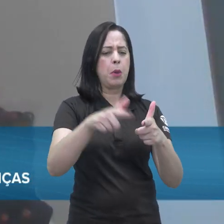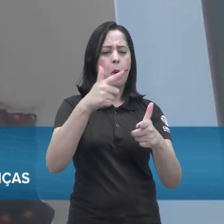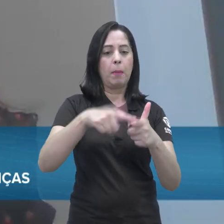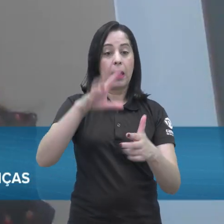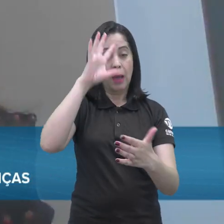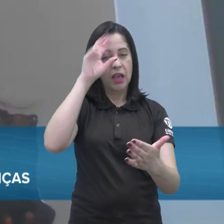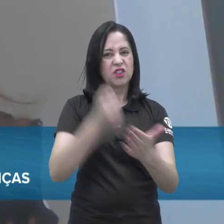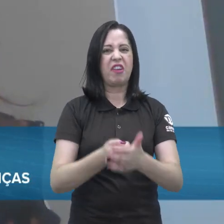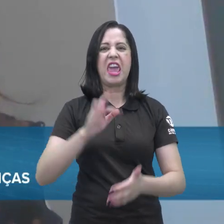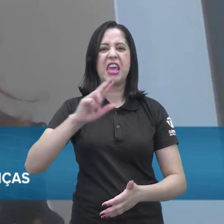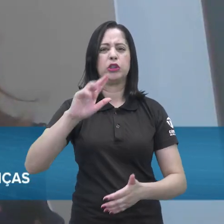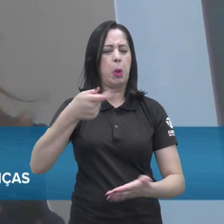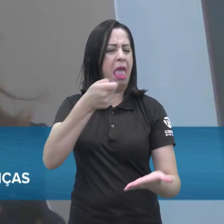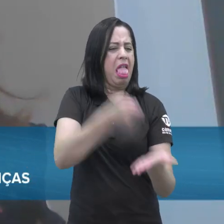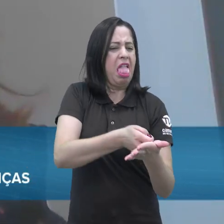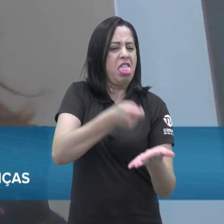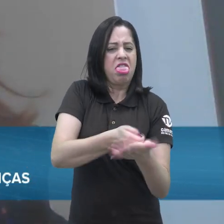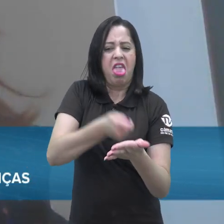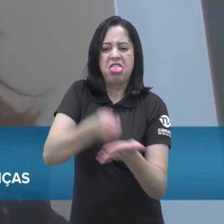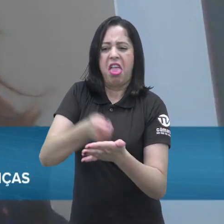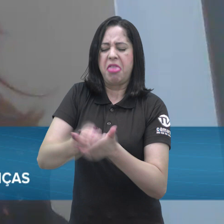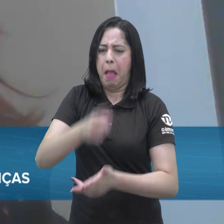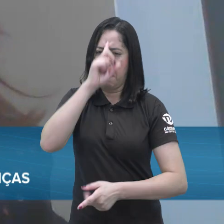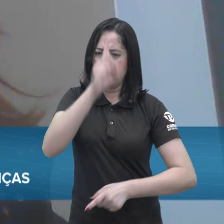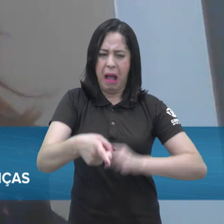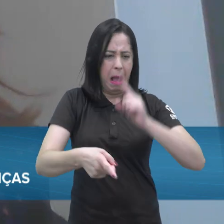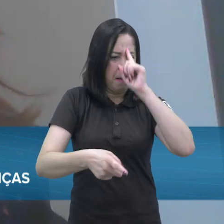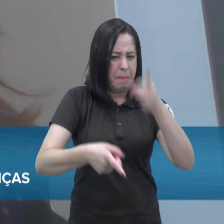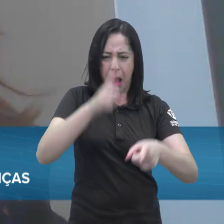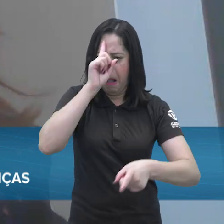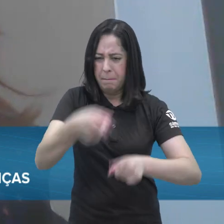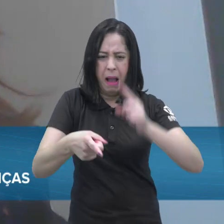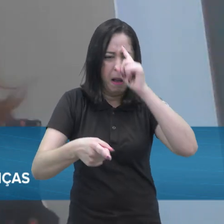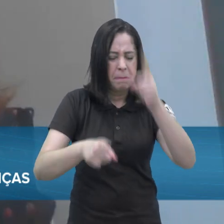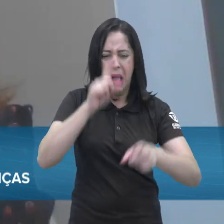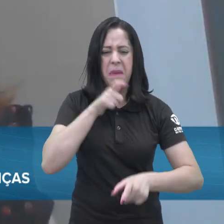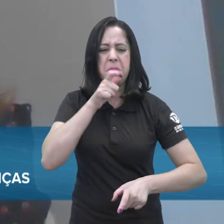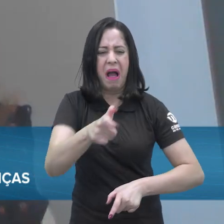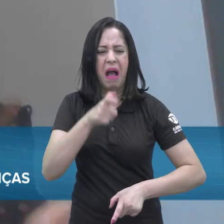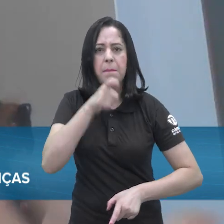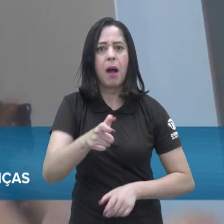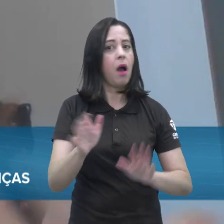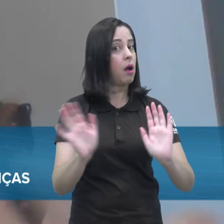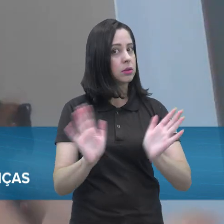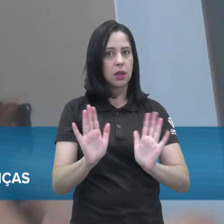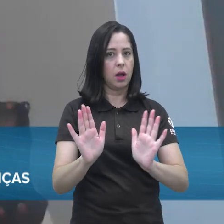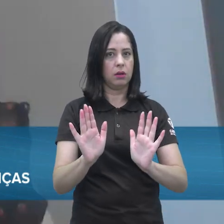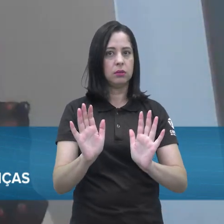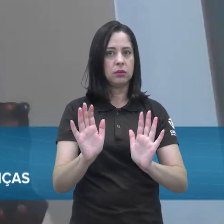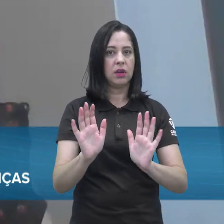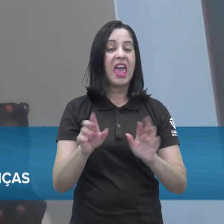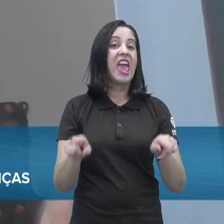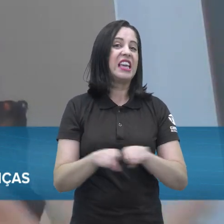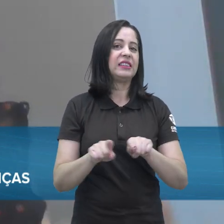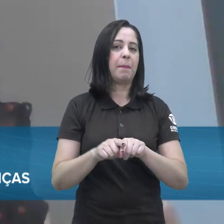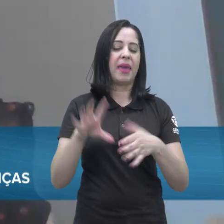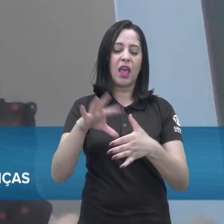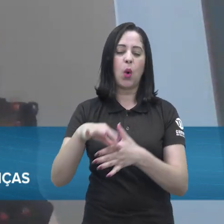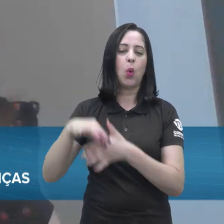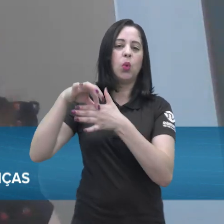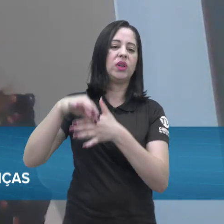líder autocrático, como você diz, que é o chefe que a gente fala de antigamente, não é o líder super democrático,